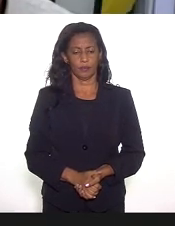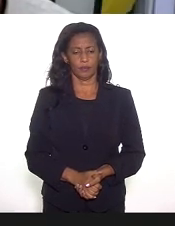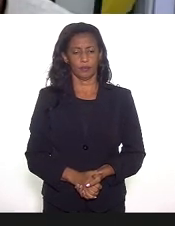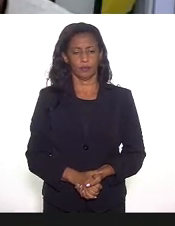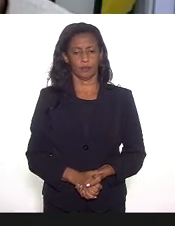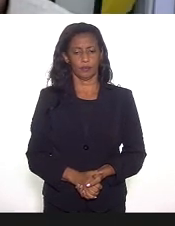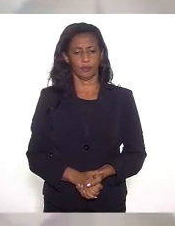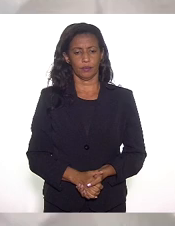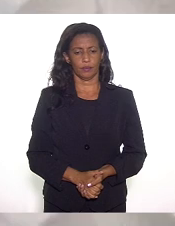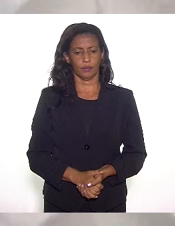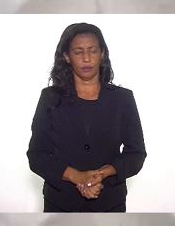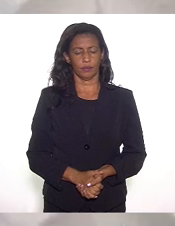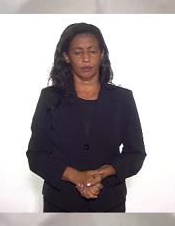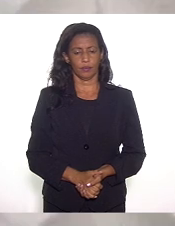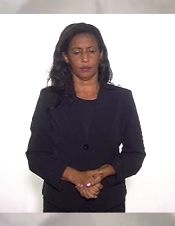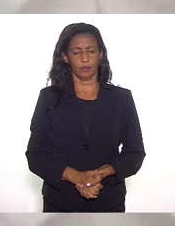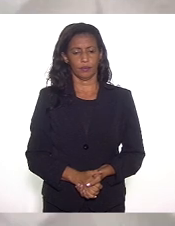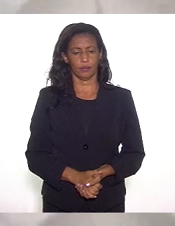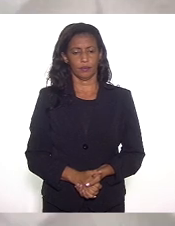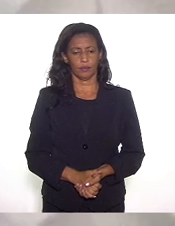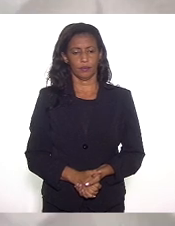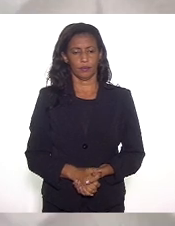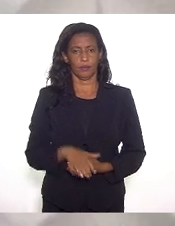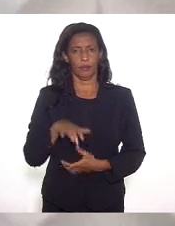Próximo orador inscrito é o nobre deputado Eurico